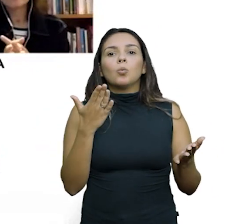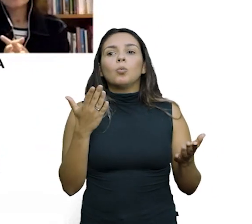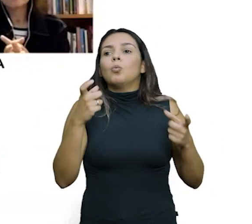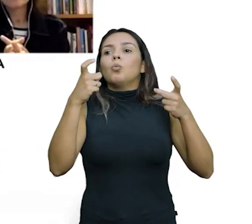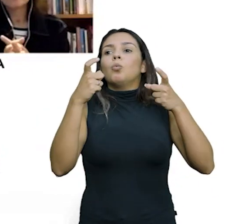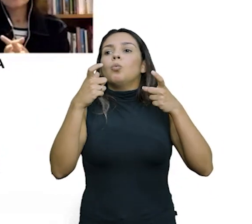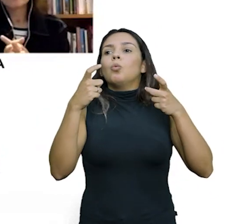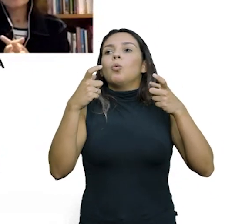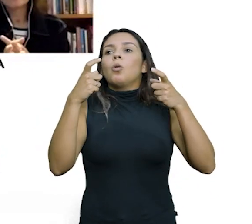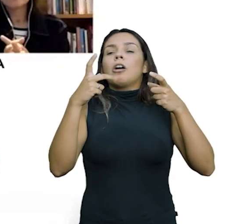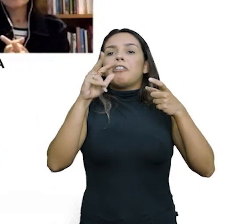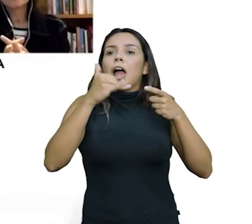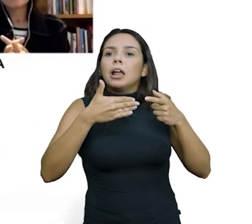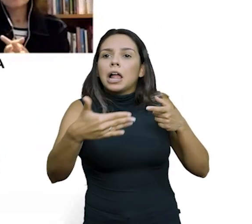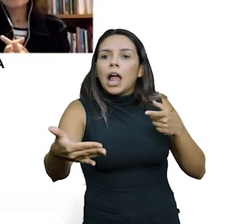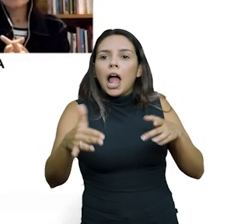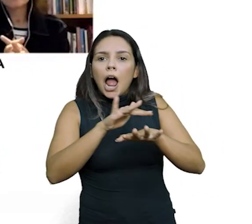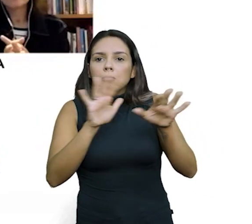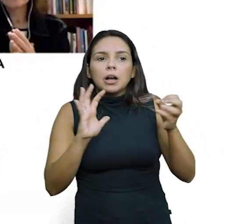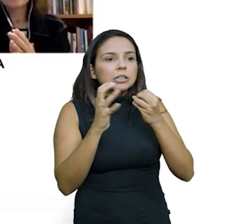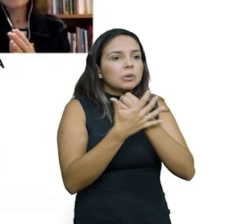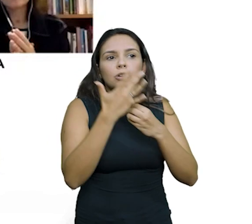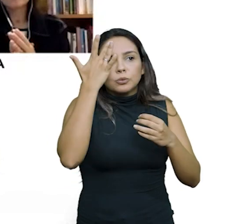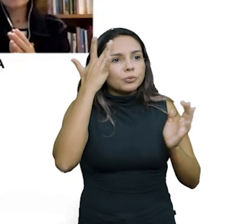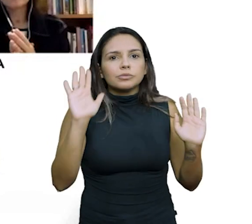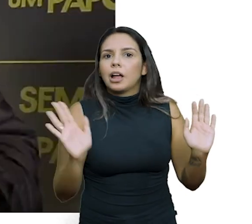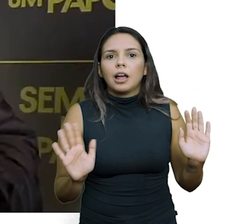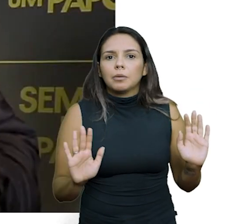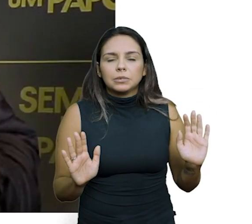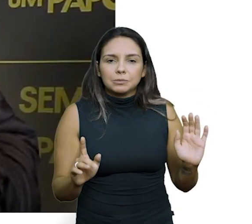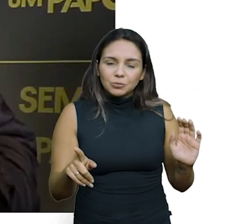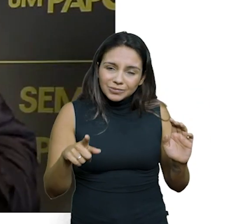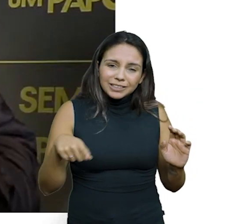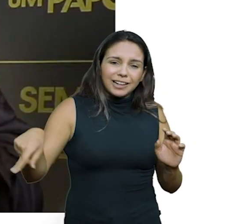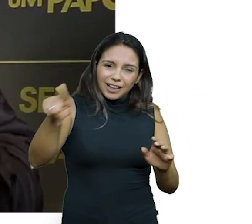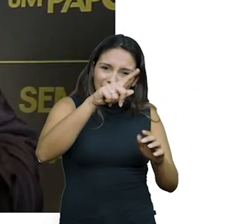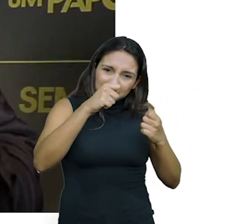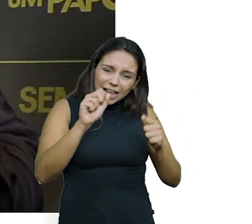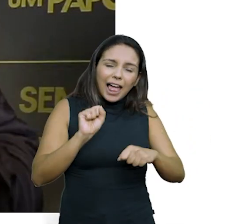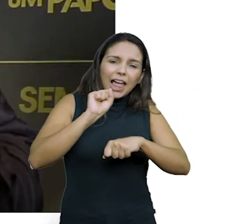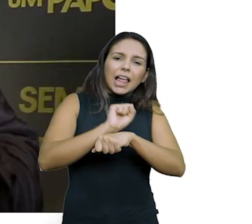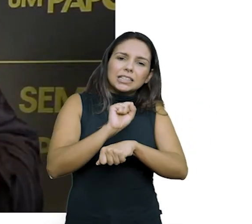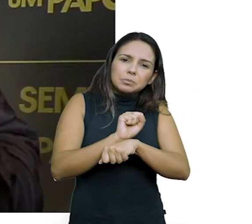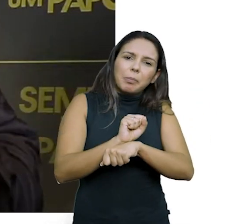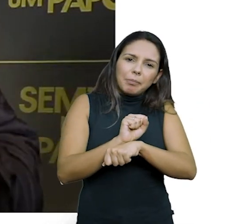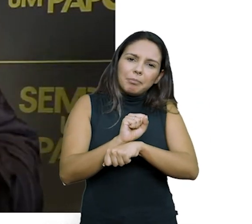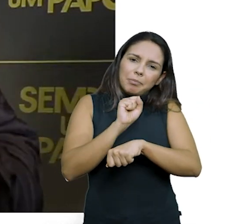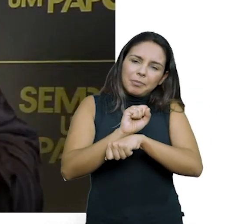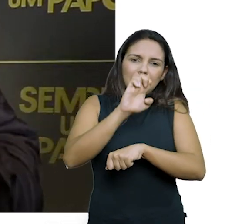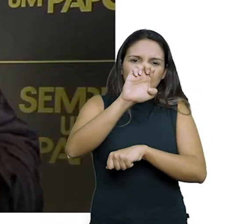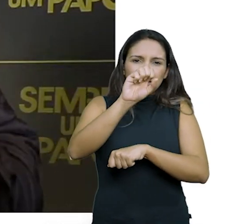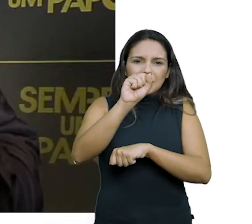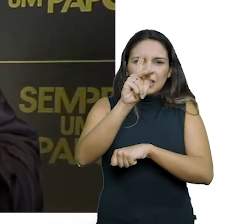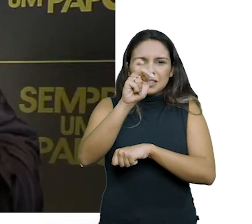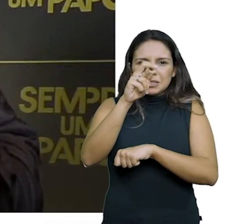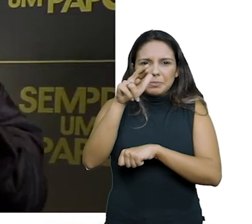tão necessária a esperança. As pessoas, por mais que hajam movimentos